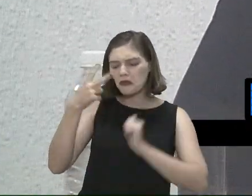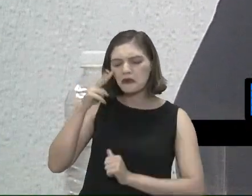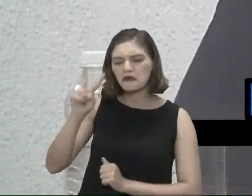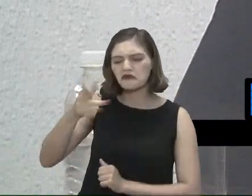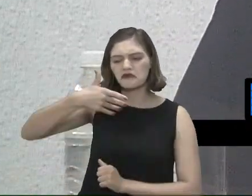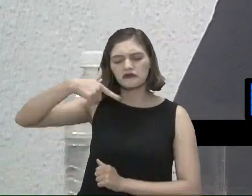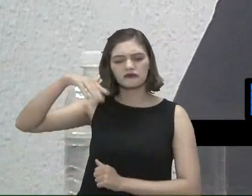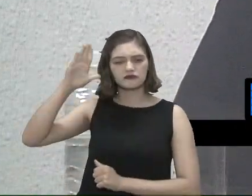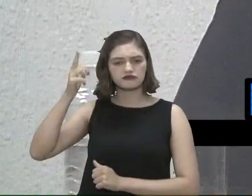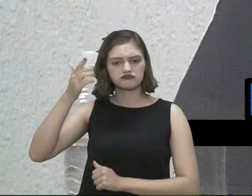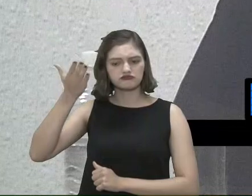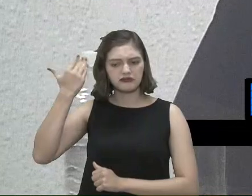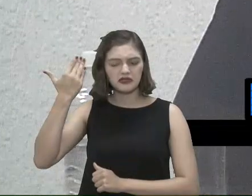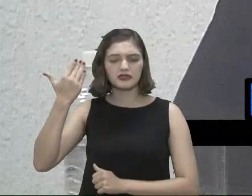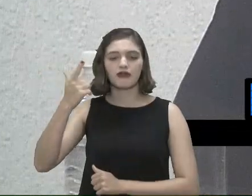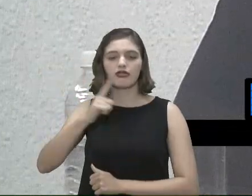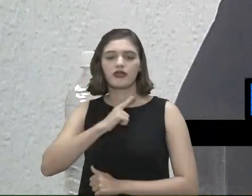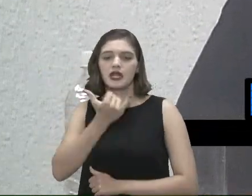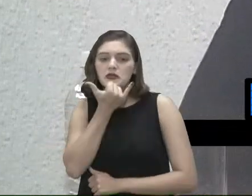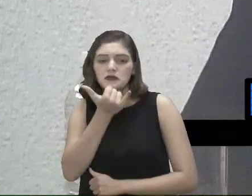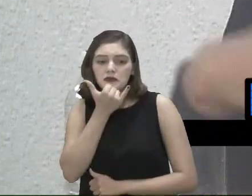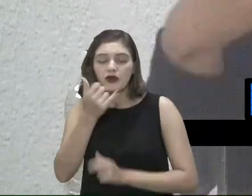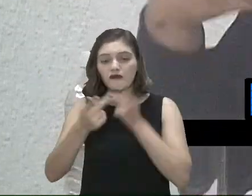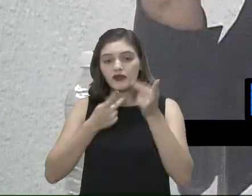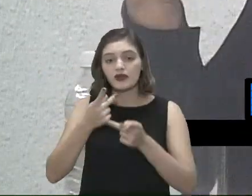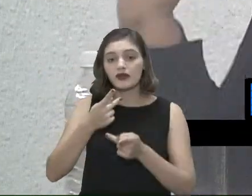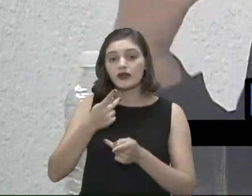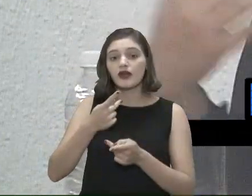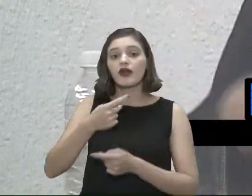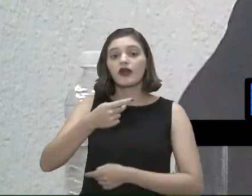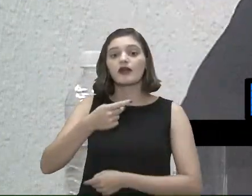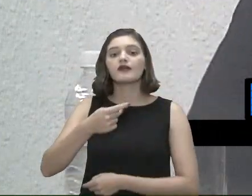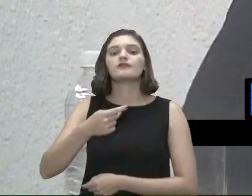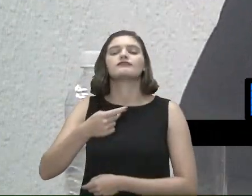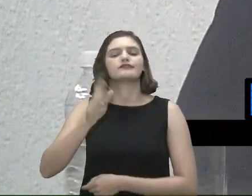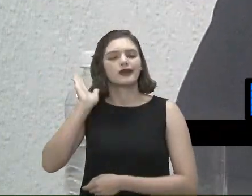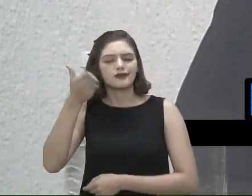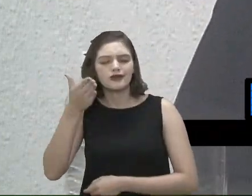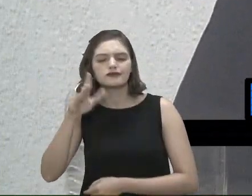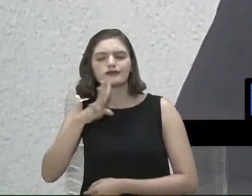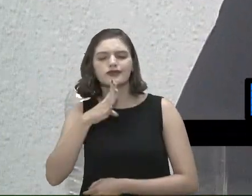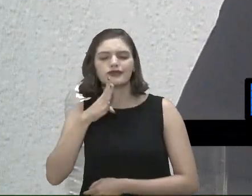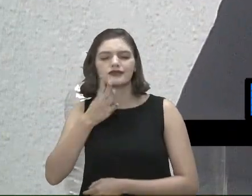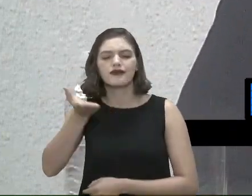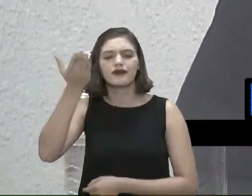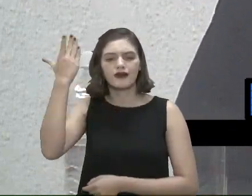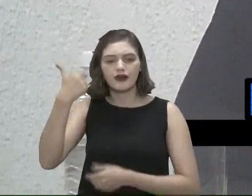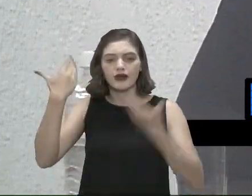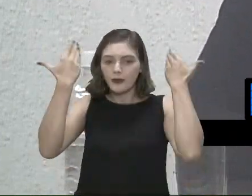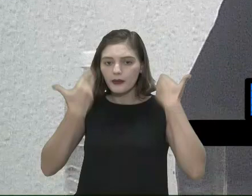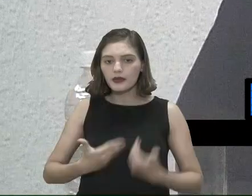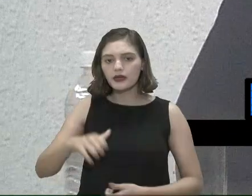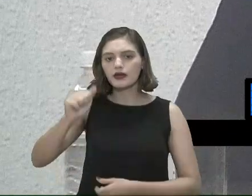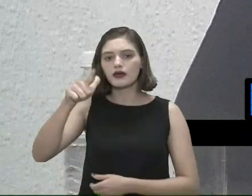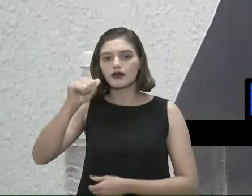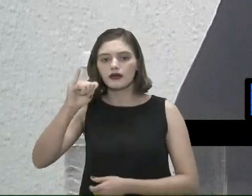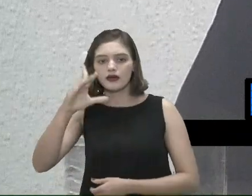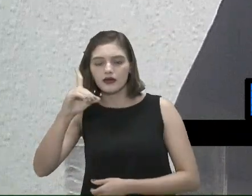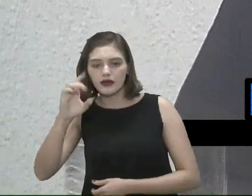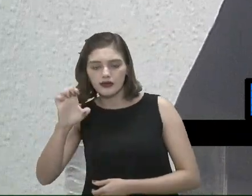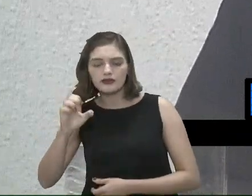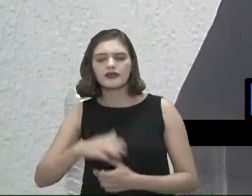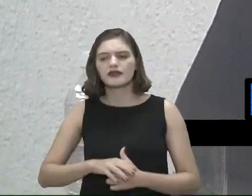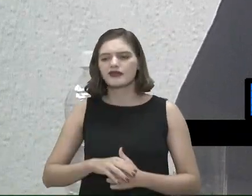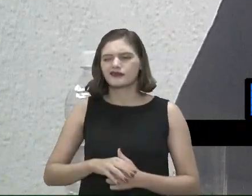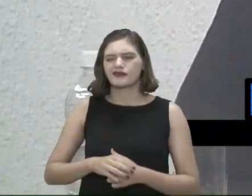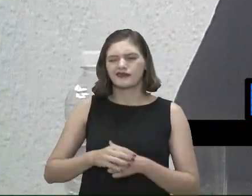né? Porque sempre há aquela desculpa, aquela falácia de, ah, mas eu te conheci antes da transição. Então eu me apresento, meu nome é Alice, ela dela, e mesmo assim